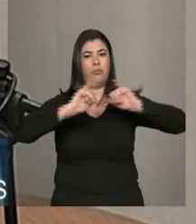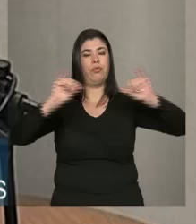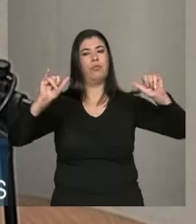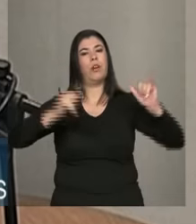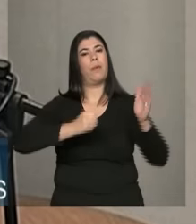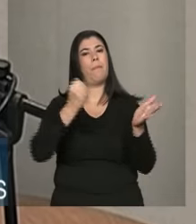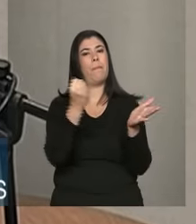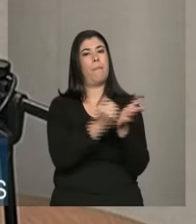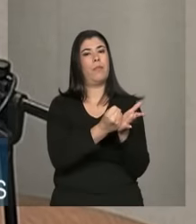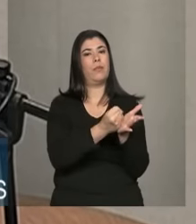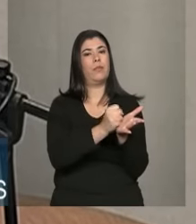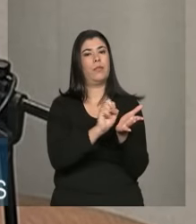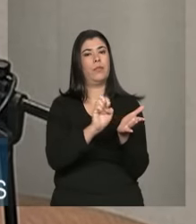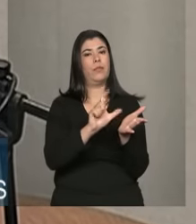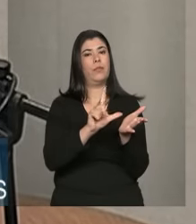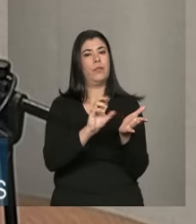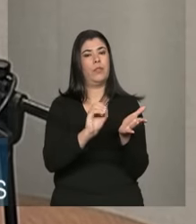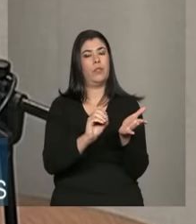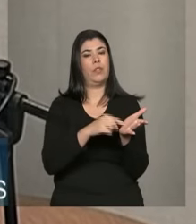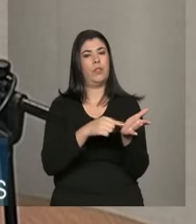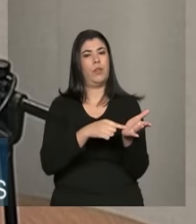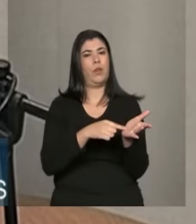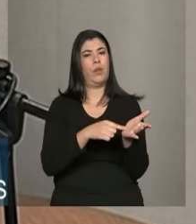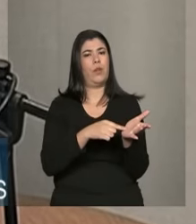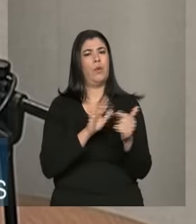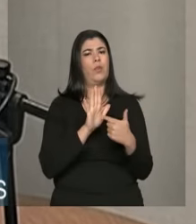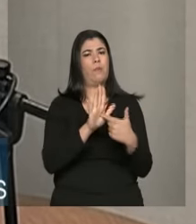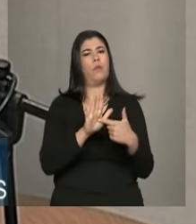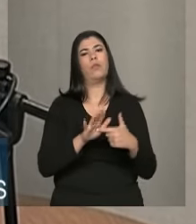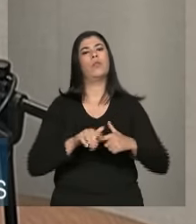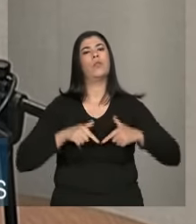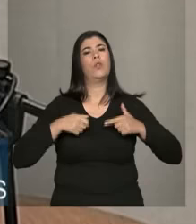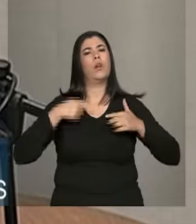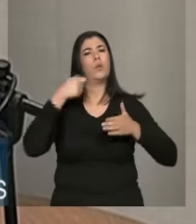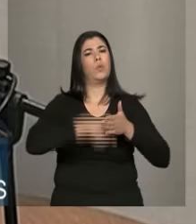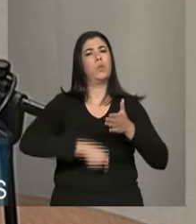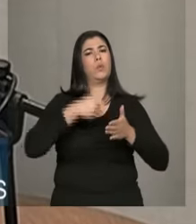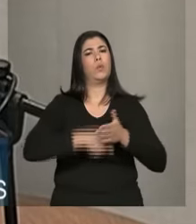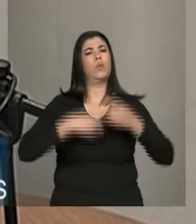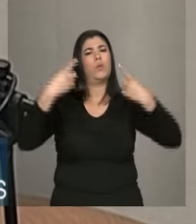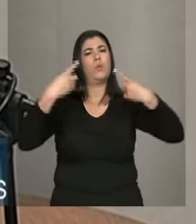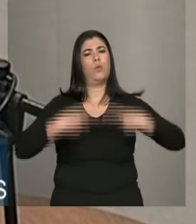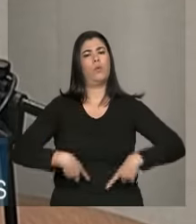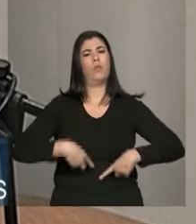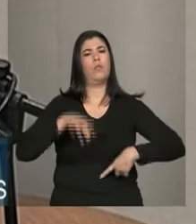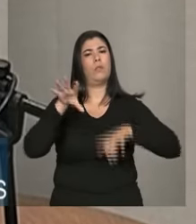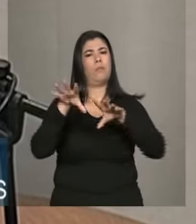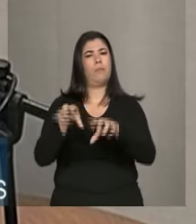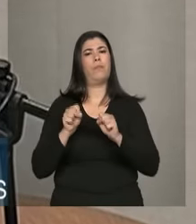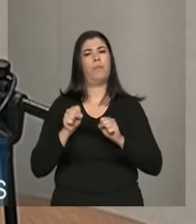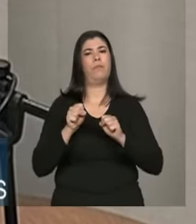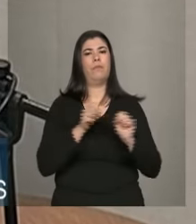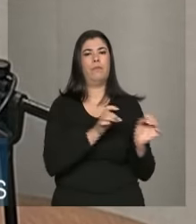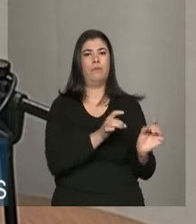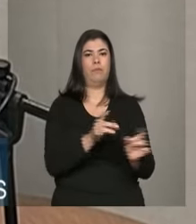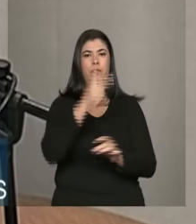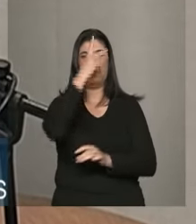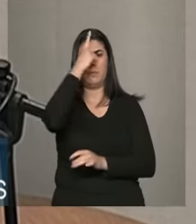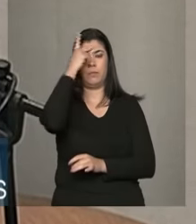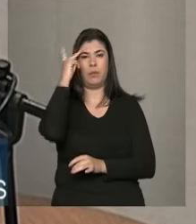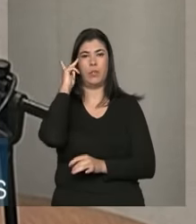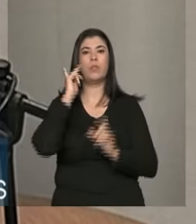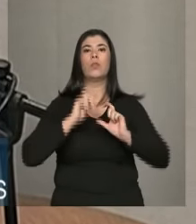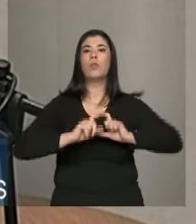Selos a luta contra o tráfico de pessoas agigantou mostrando que os países membros